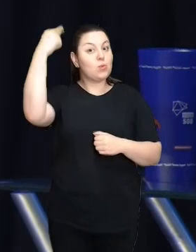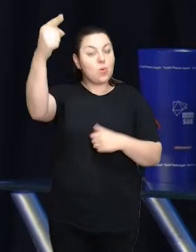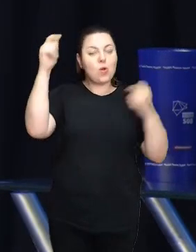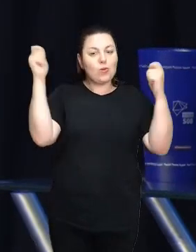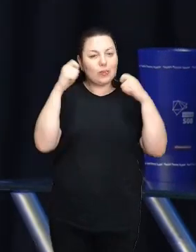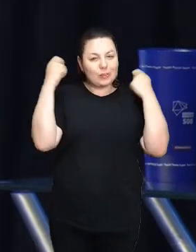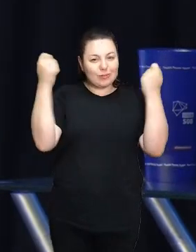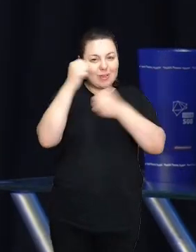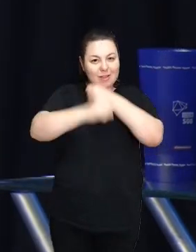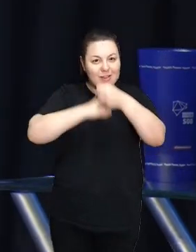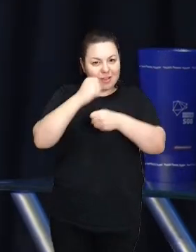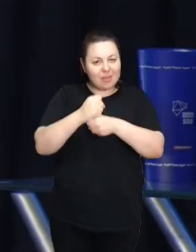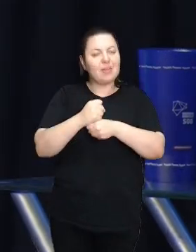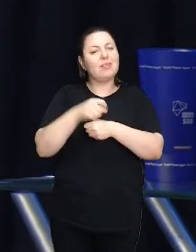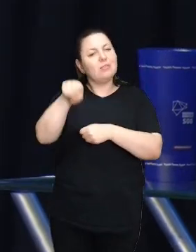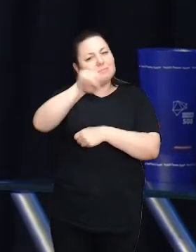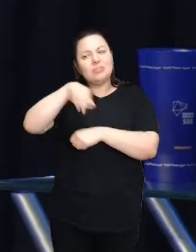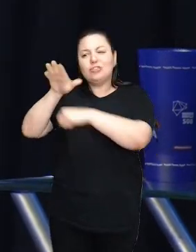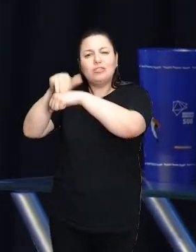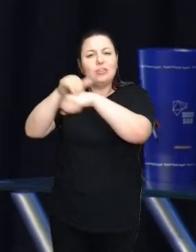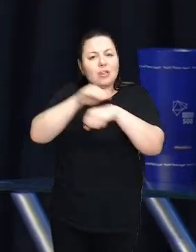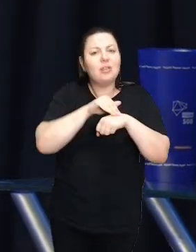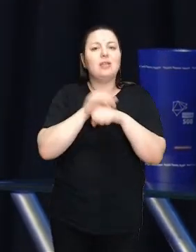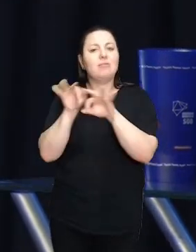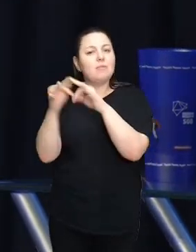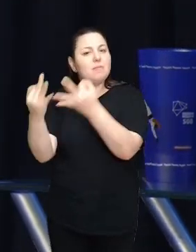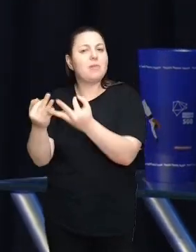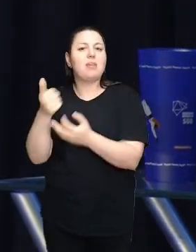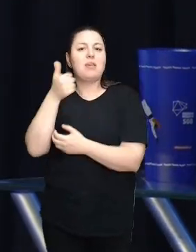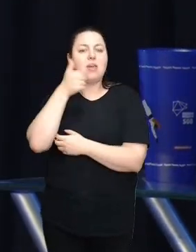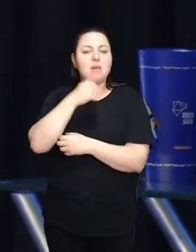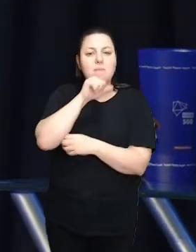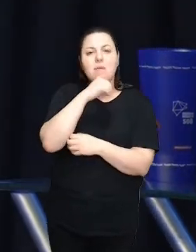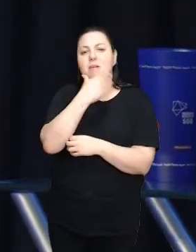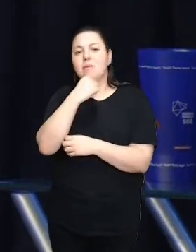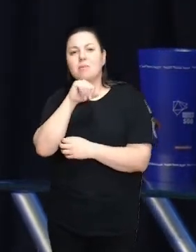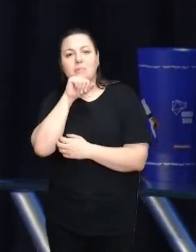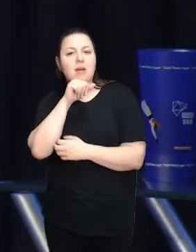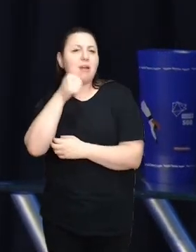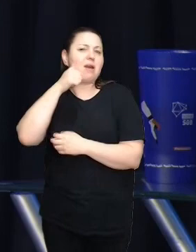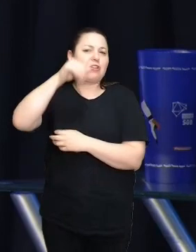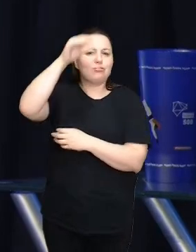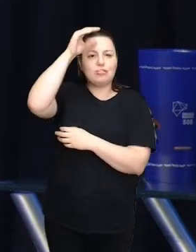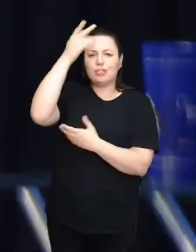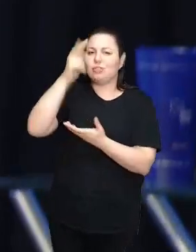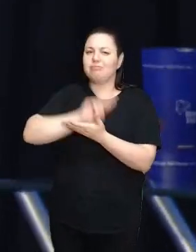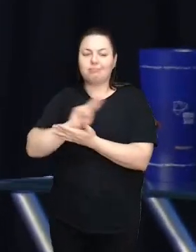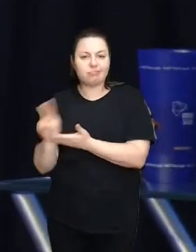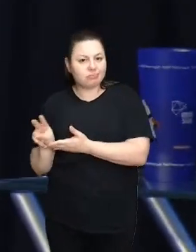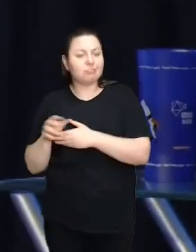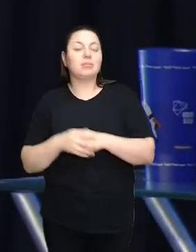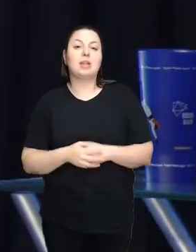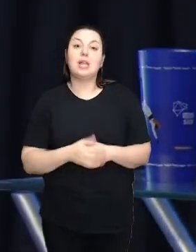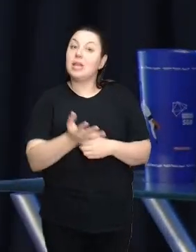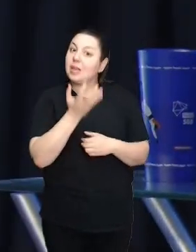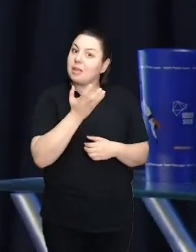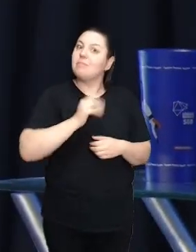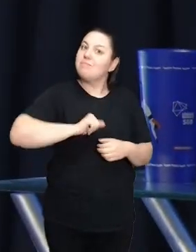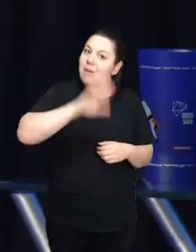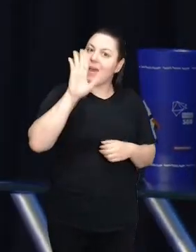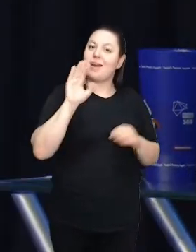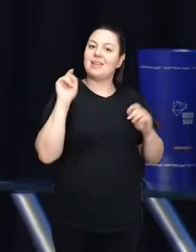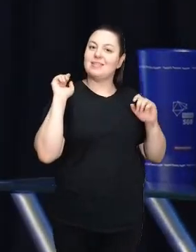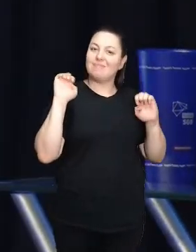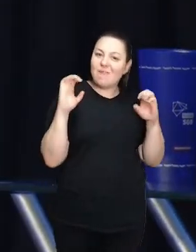tios, avós. A gente quer ter a diversidade etária cada vez mais em ambientes como esse, que falem de inovação, tecnologia. E,